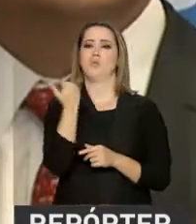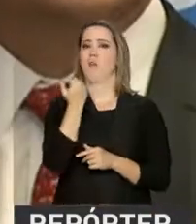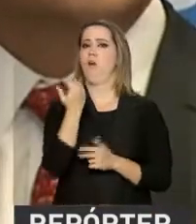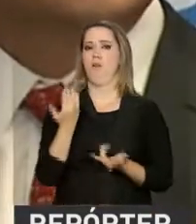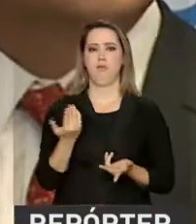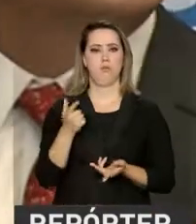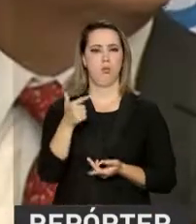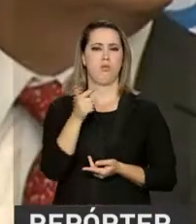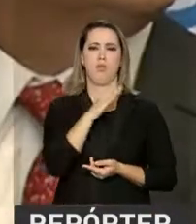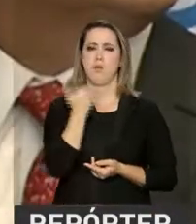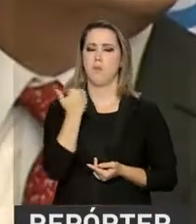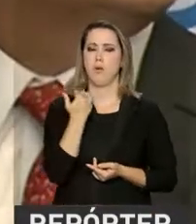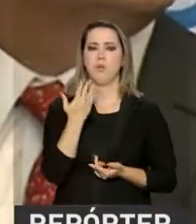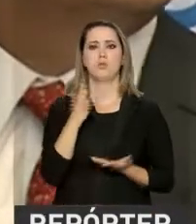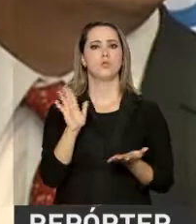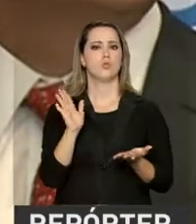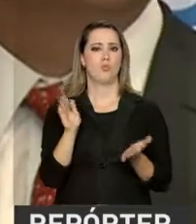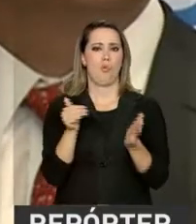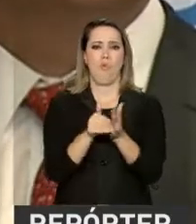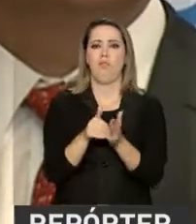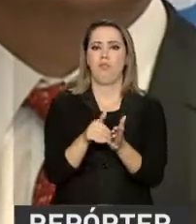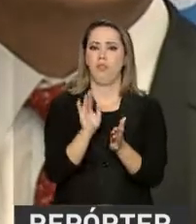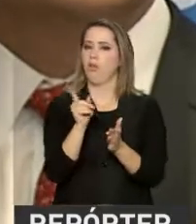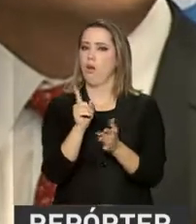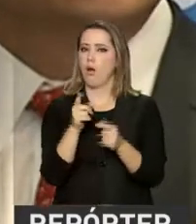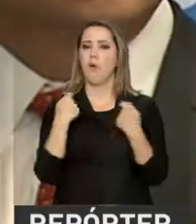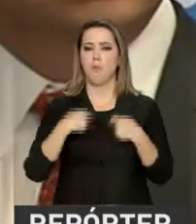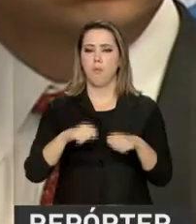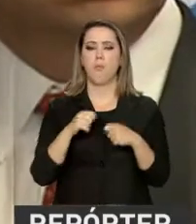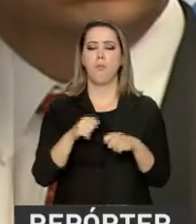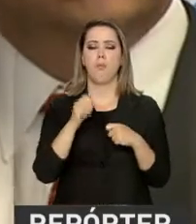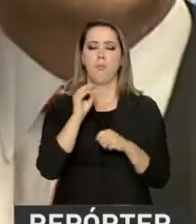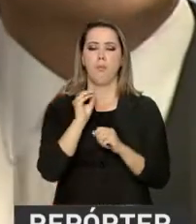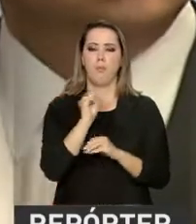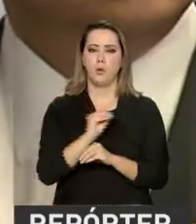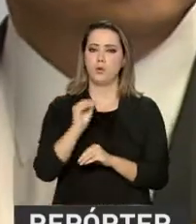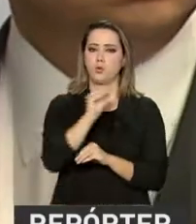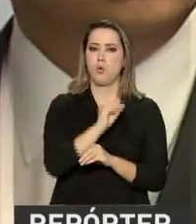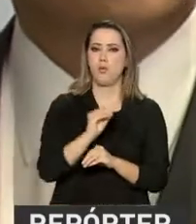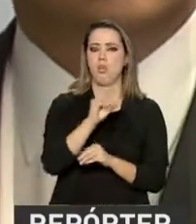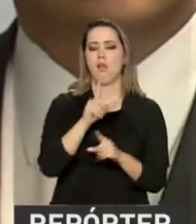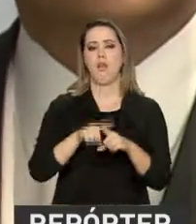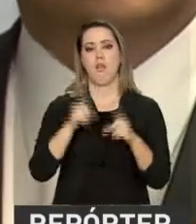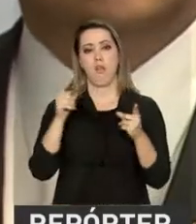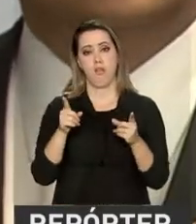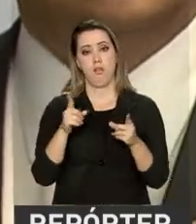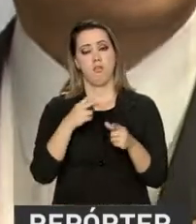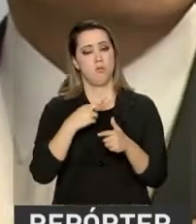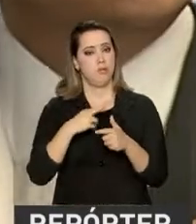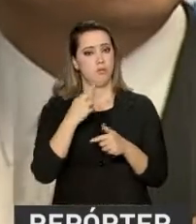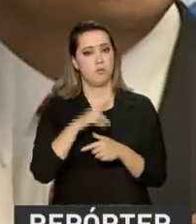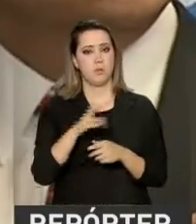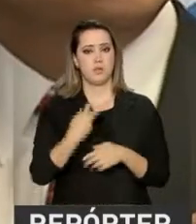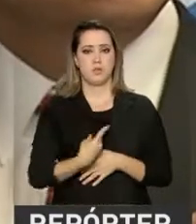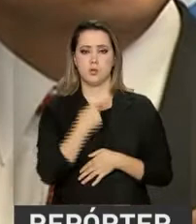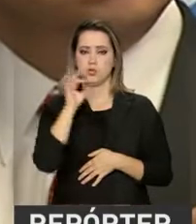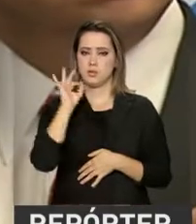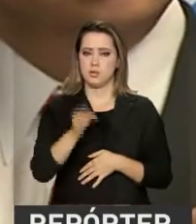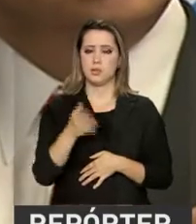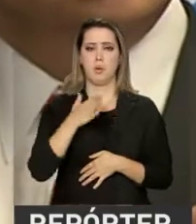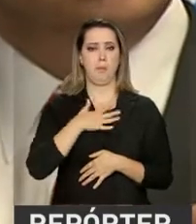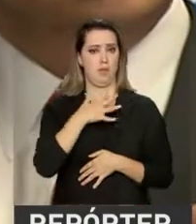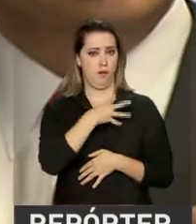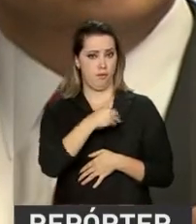não é o fim existe tratamento existe solução desde que seja feito no tempo certo minha